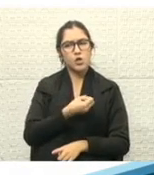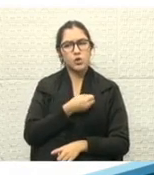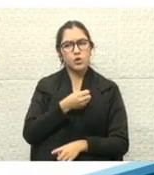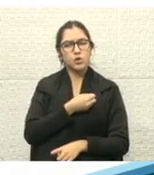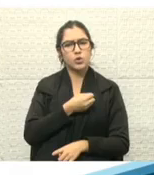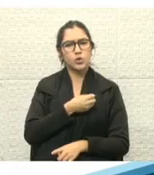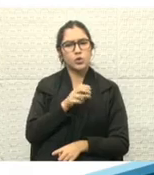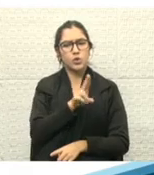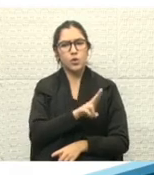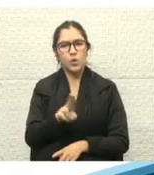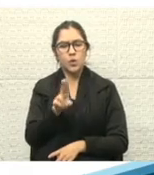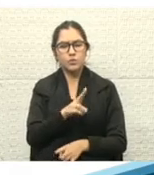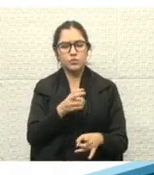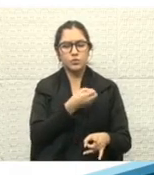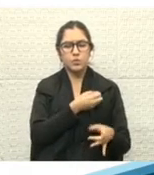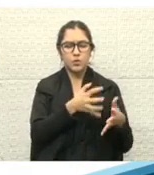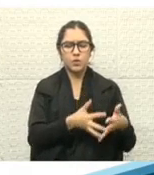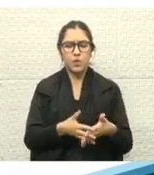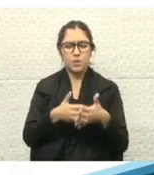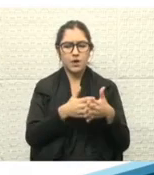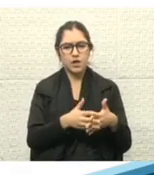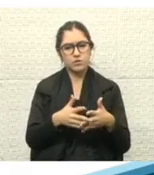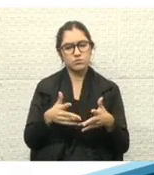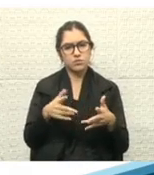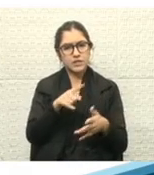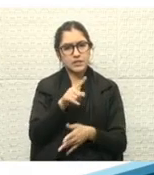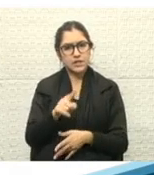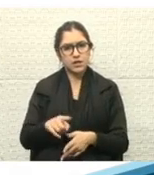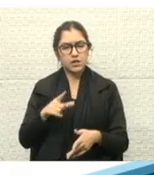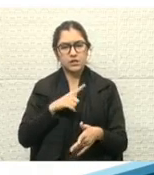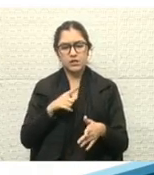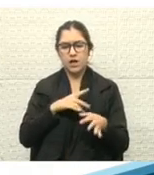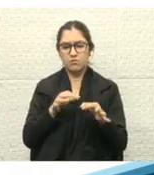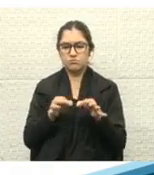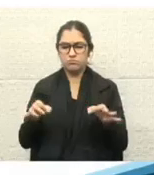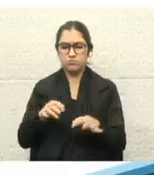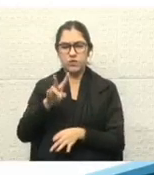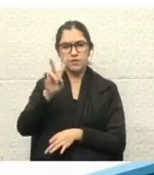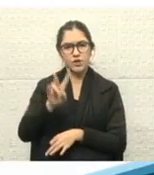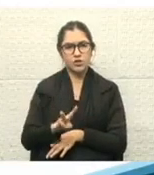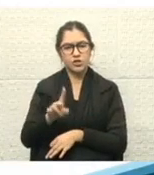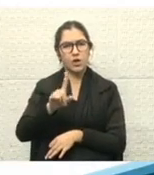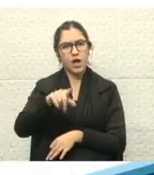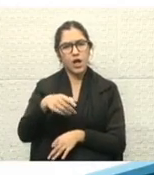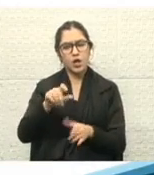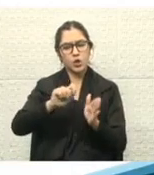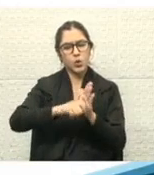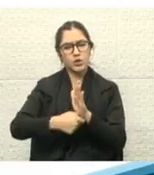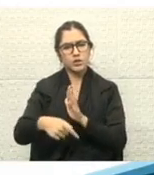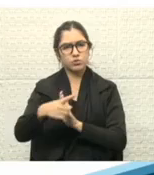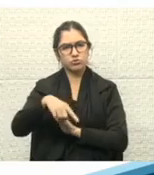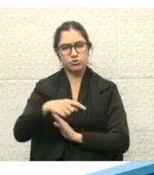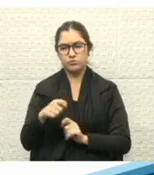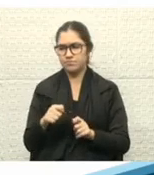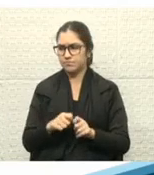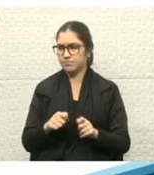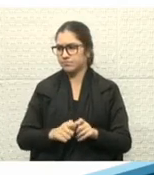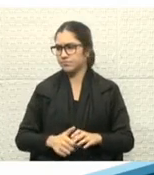nomenclatura do número complexo, que nesse caso é Z, entre barras verticais. Então, essa é a notação que nós